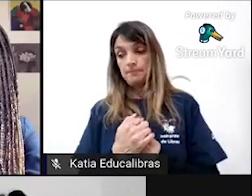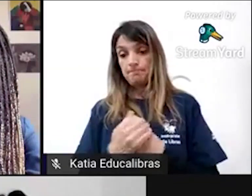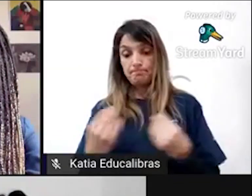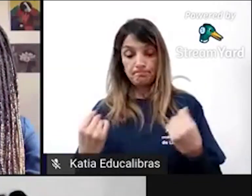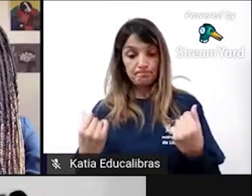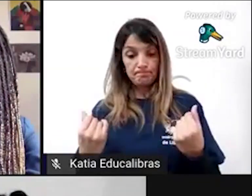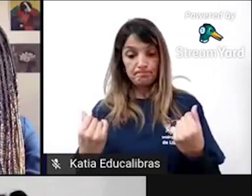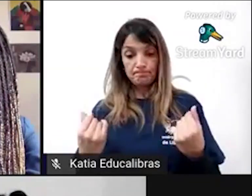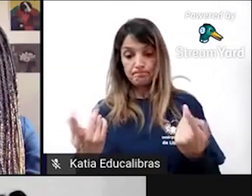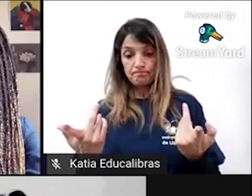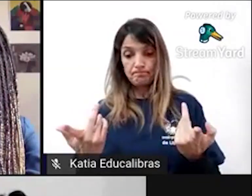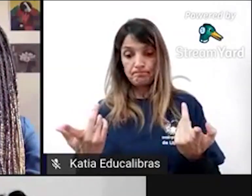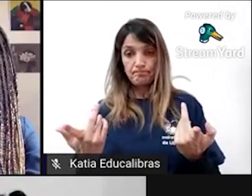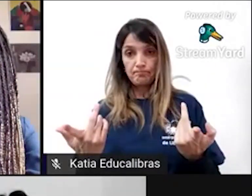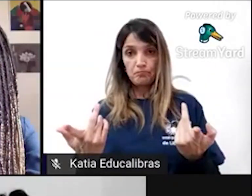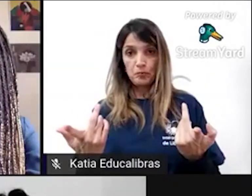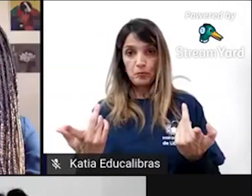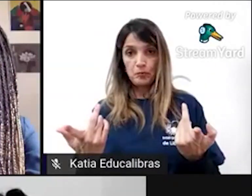Então, eu não fico fazendo